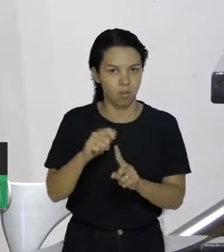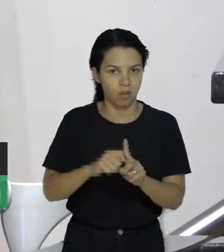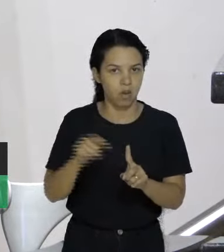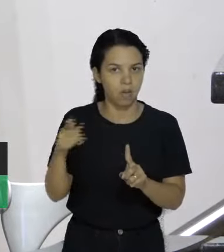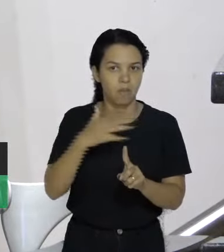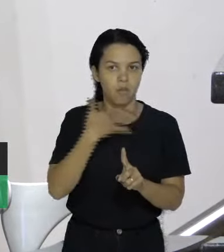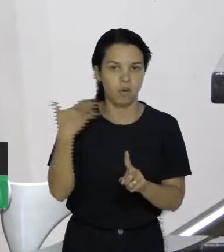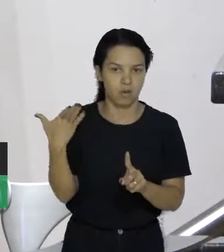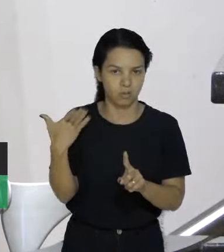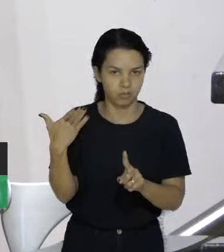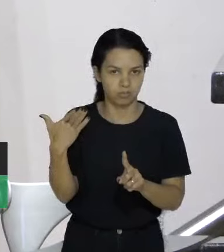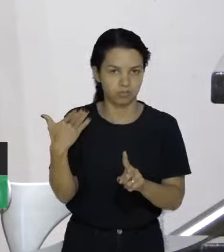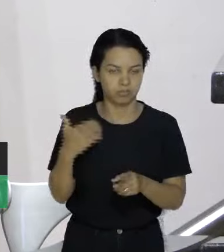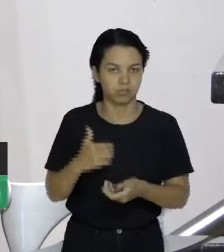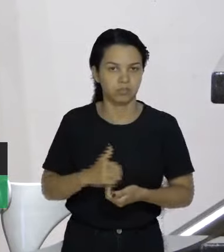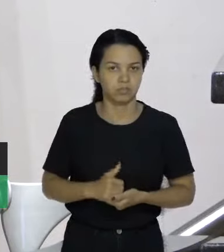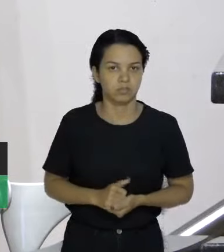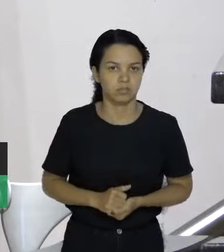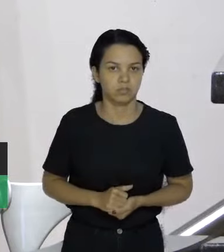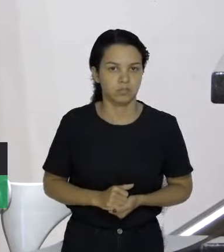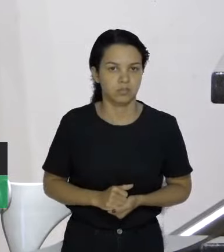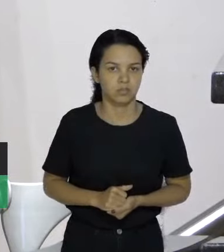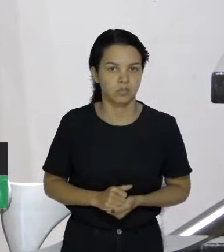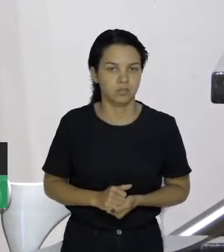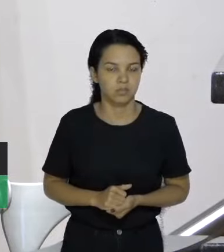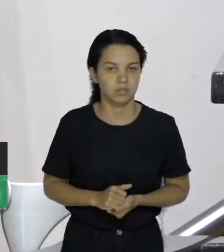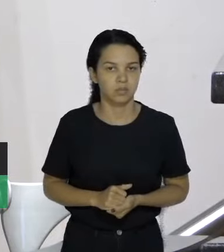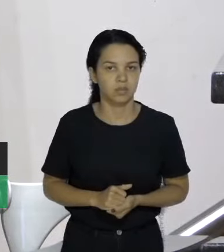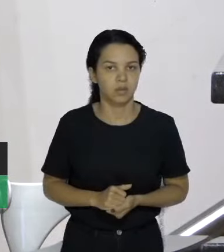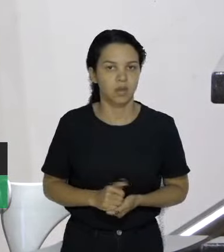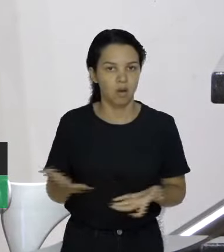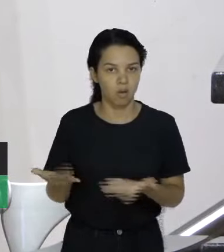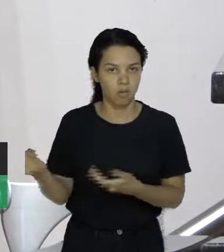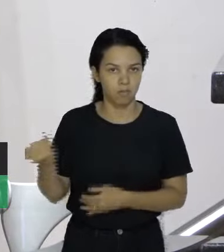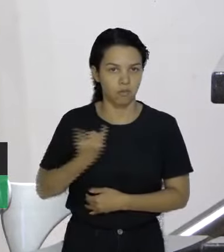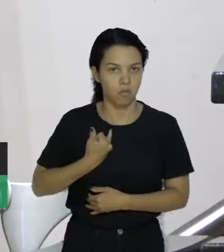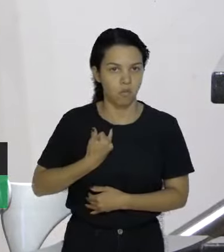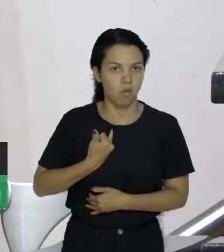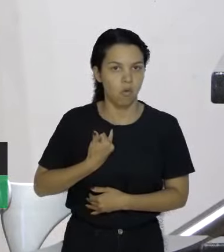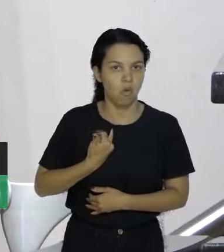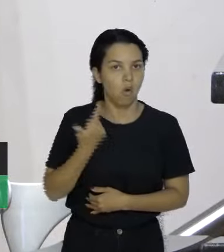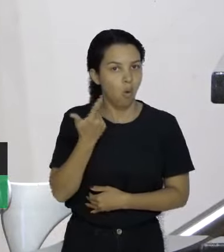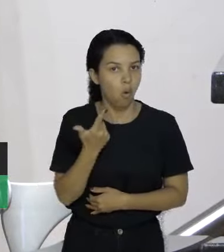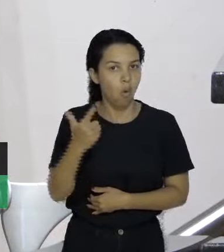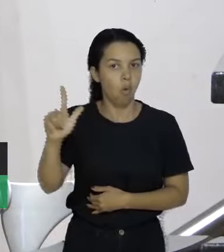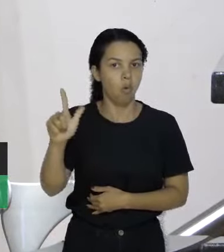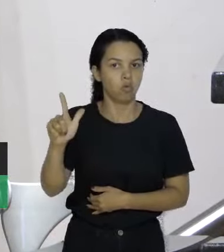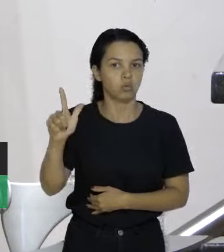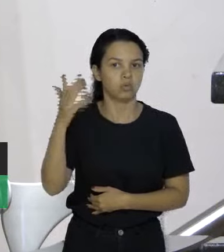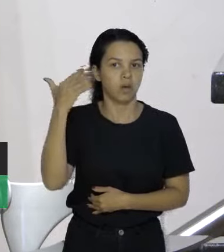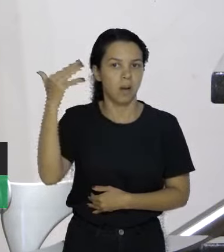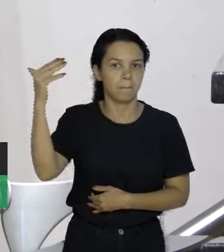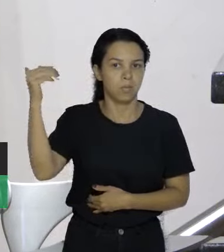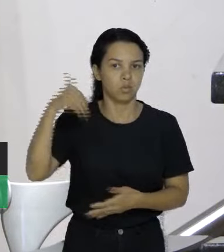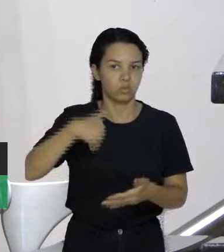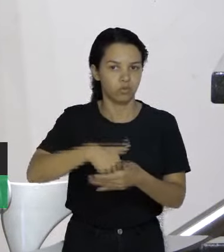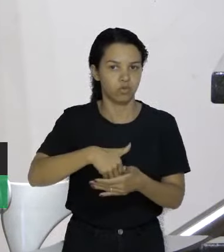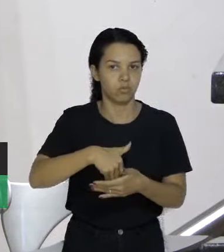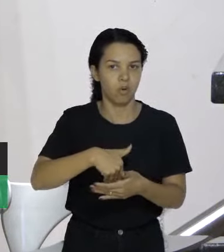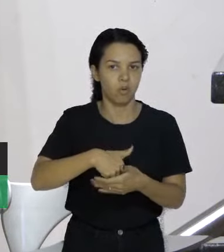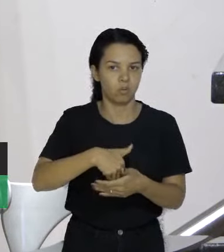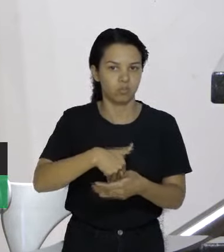isso e eu acabo de receber a informação de que perdemos um outro grande ídolo no mesmo nível